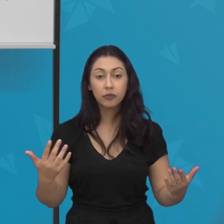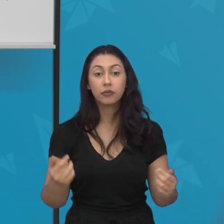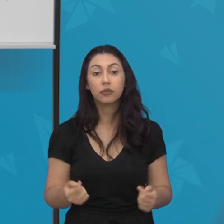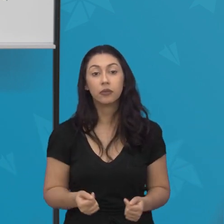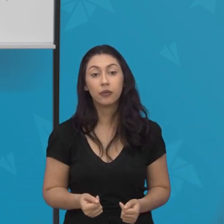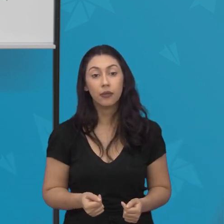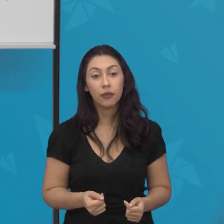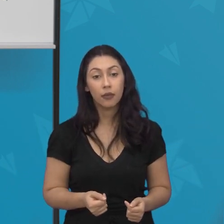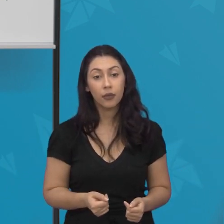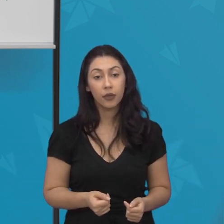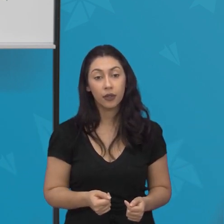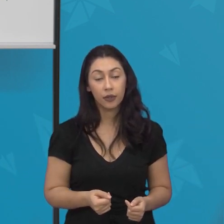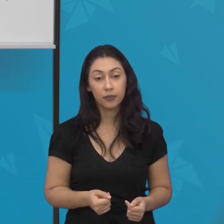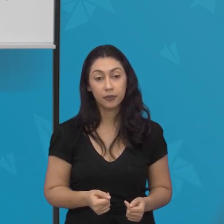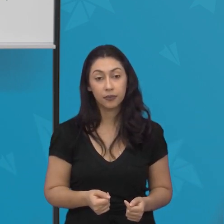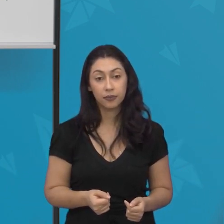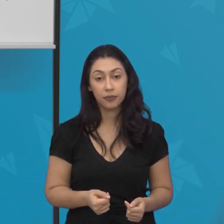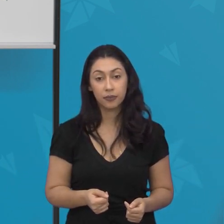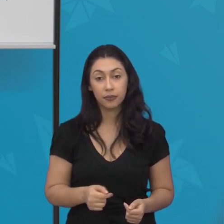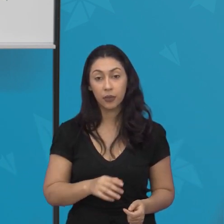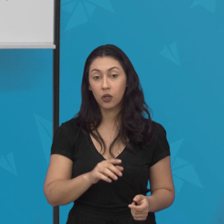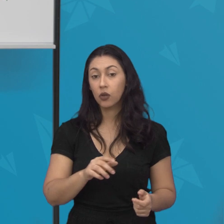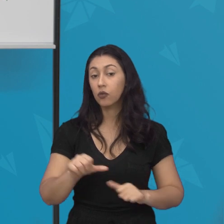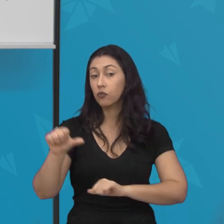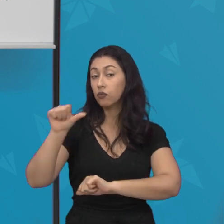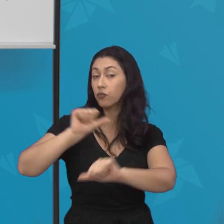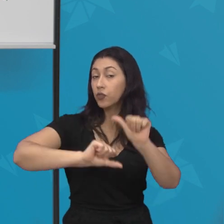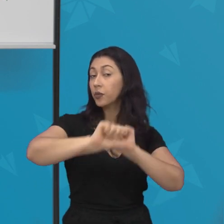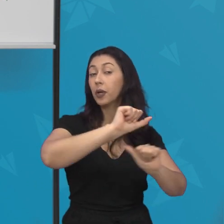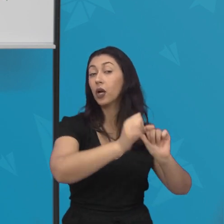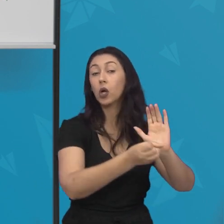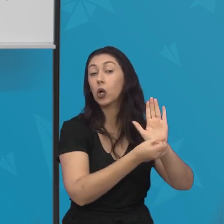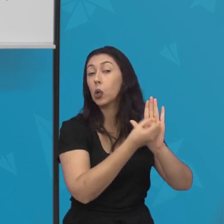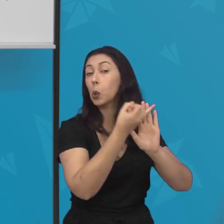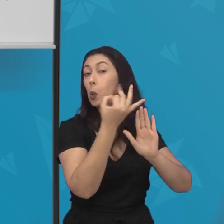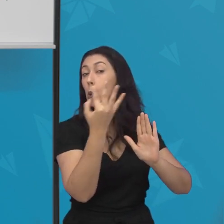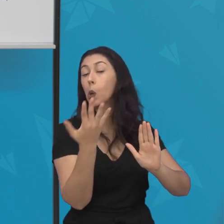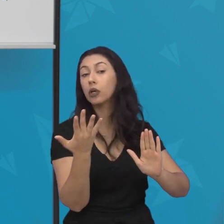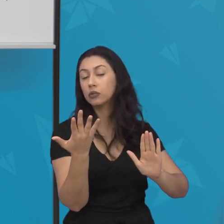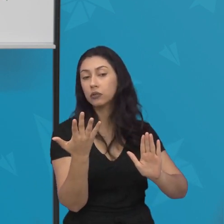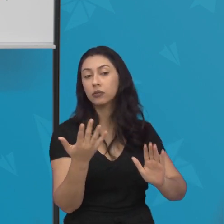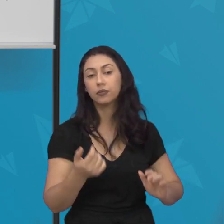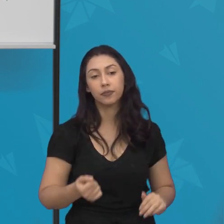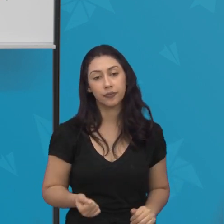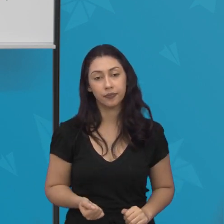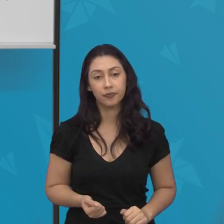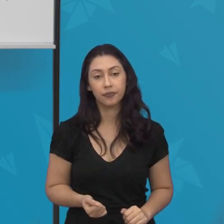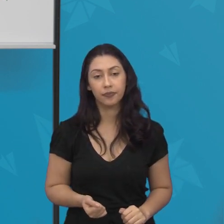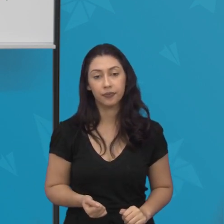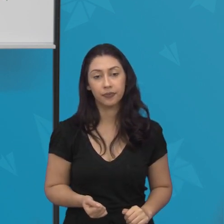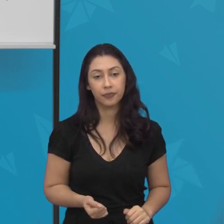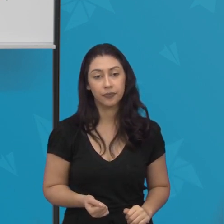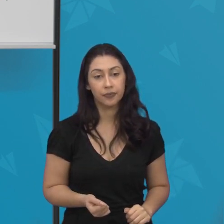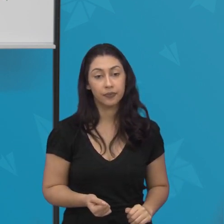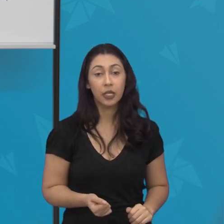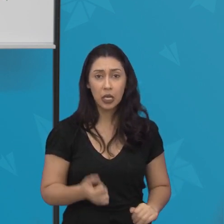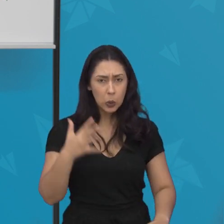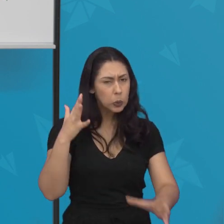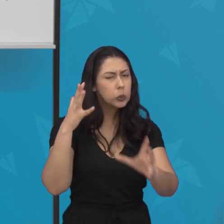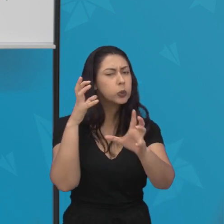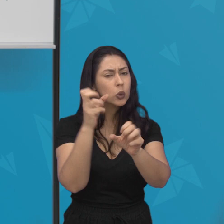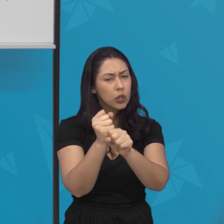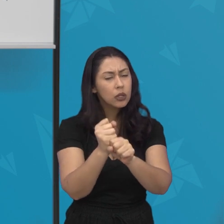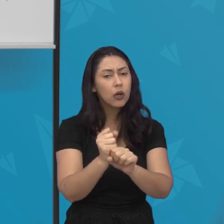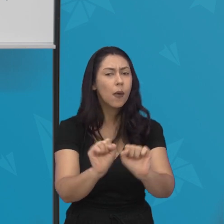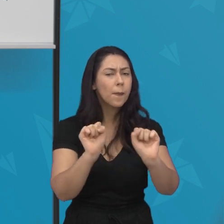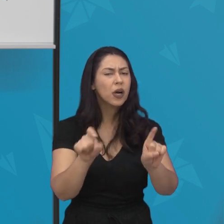Devidamente balanceada. E ele tem 5,4 gramas, ele quer saber quantos litros vai formar de hidrogênio ao final. Tudo bem? Fazendo os